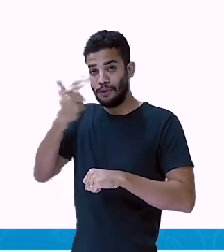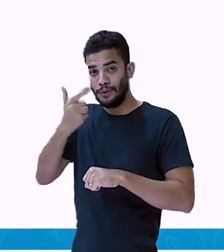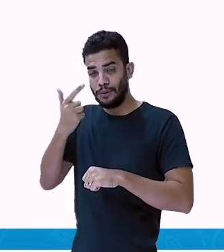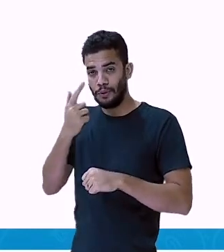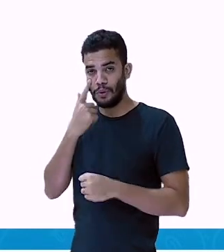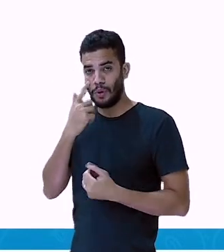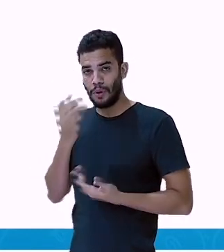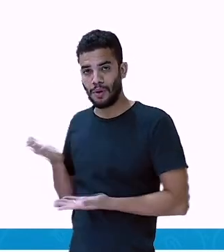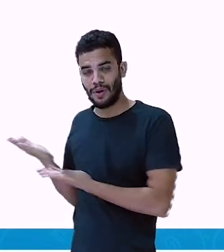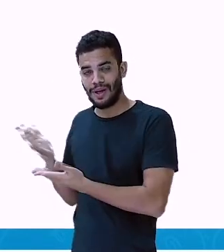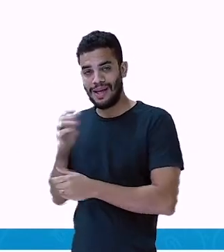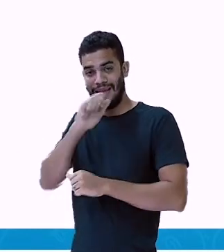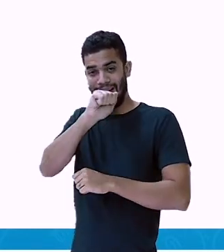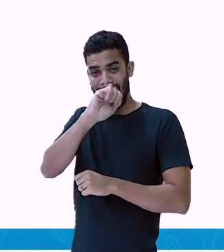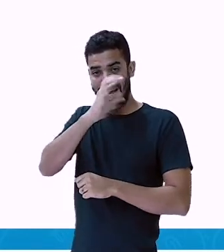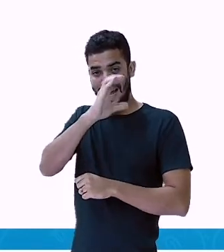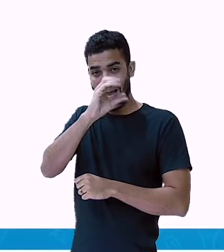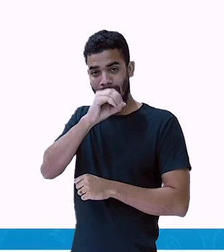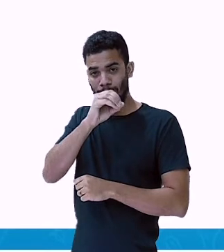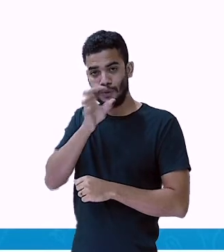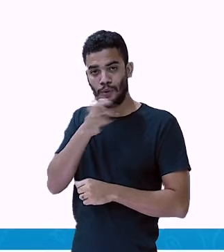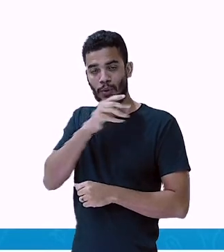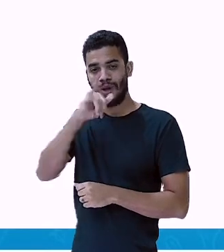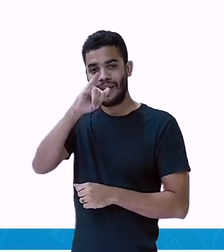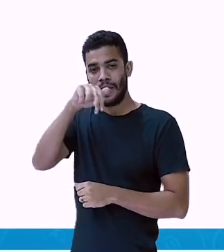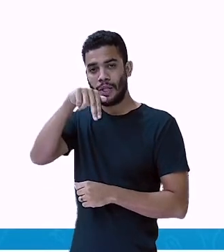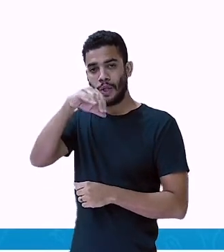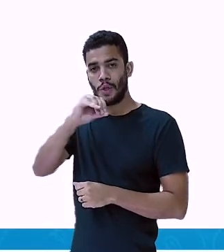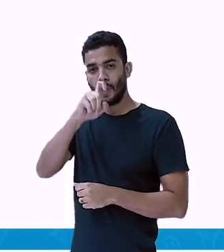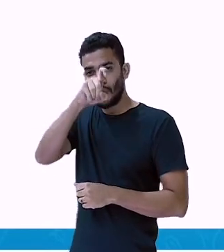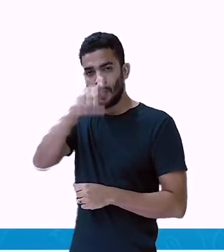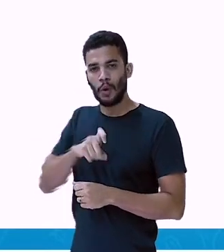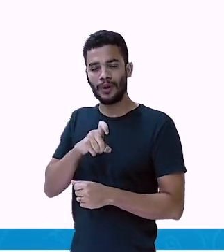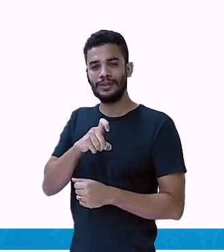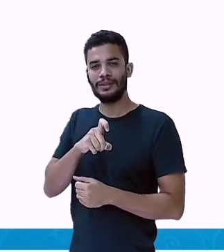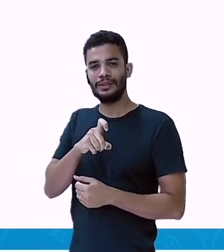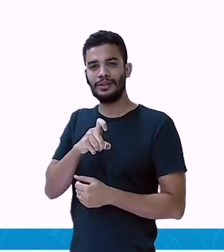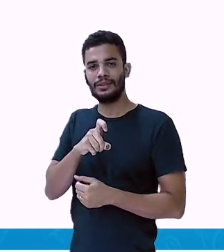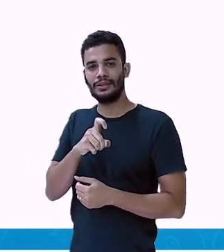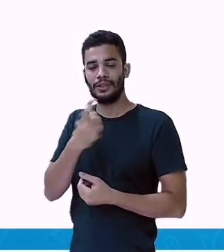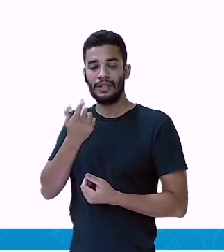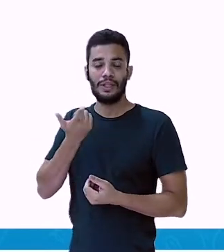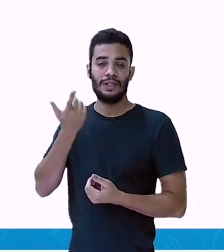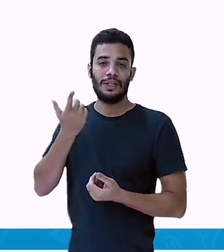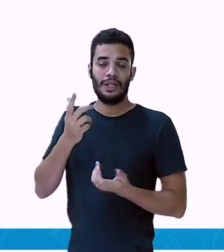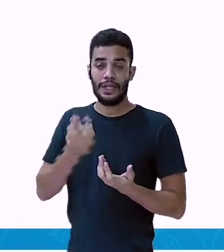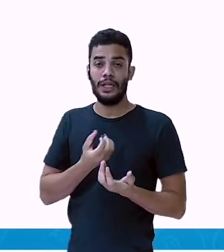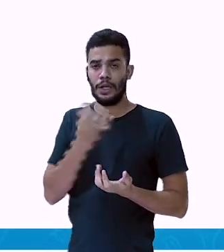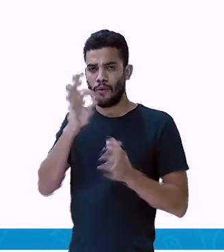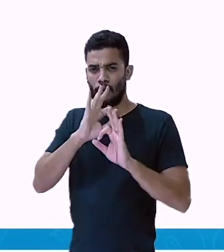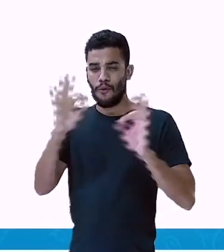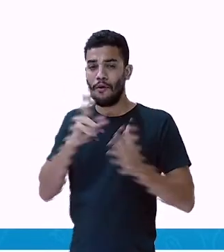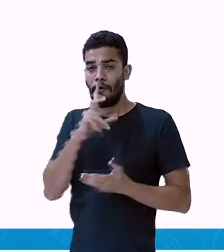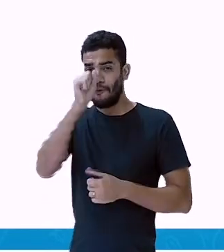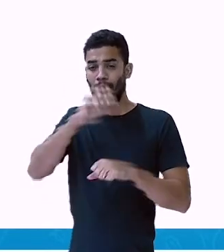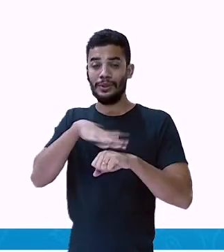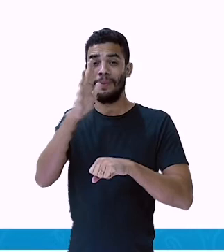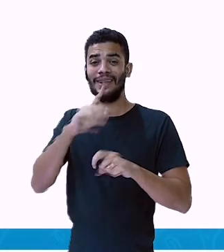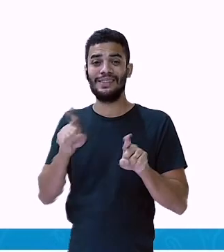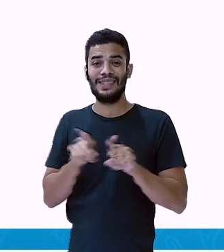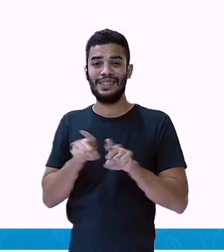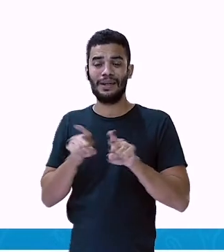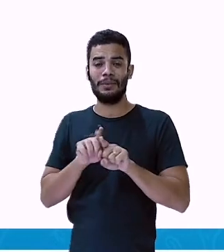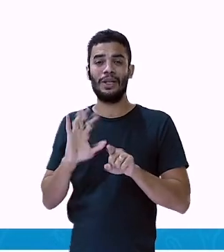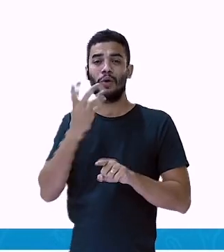tem a característica, além de ser resistente, de ser firme, ele não oxida, ele não enferruja.